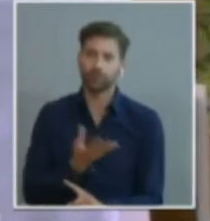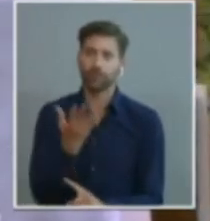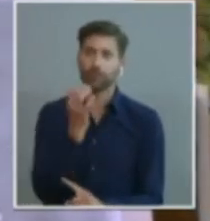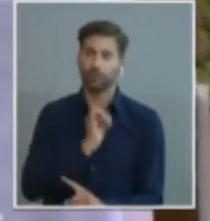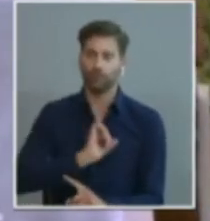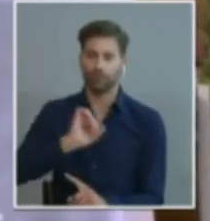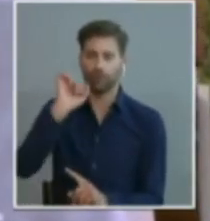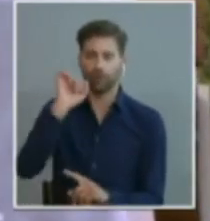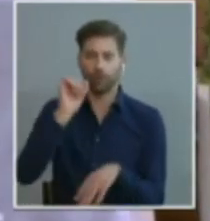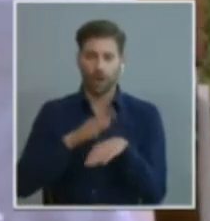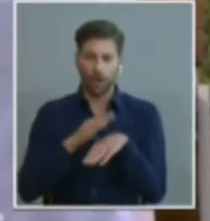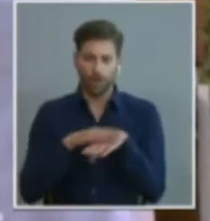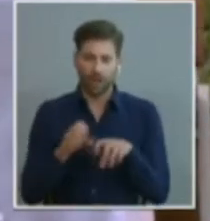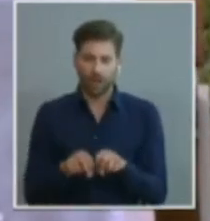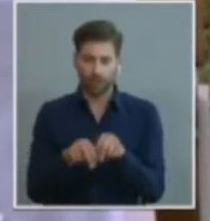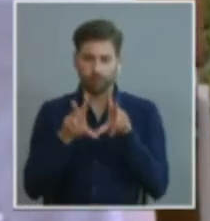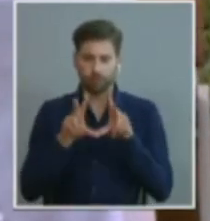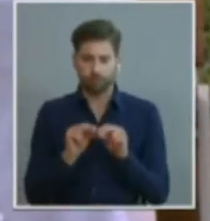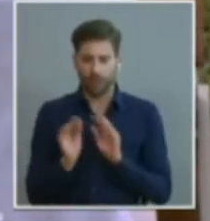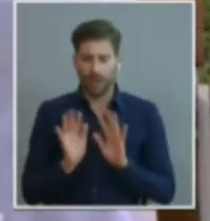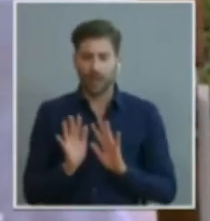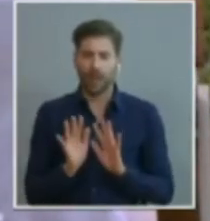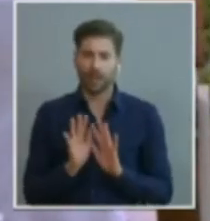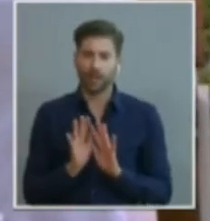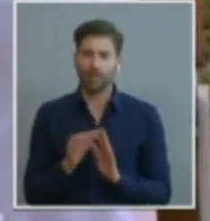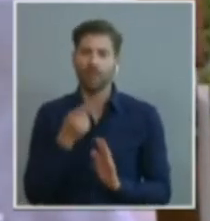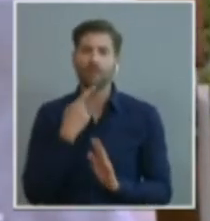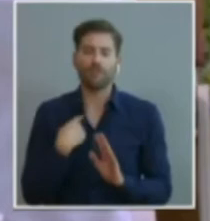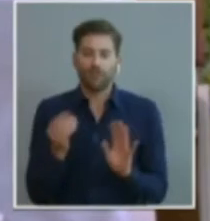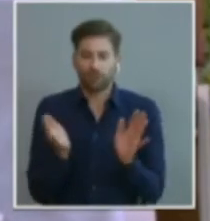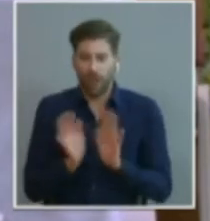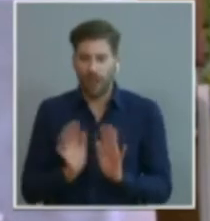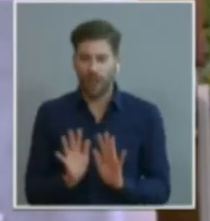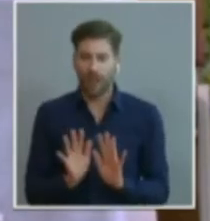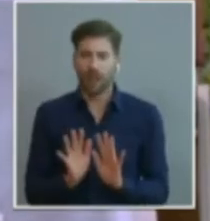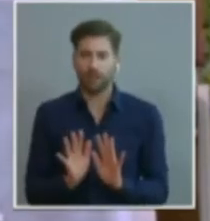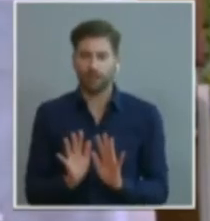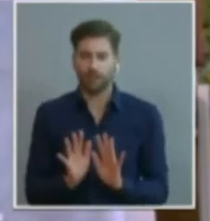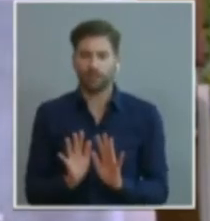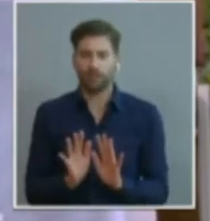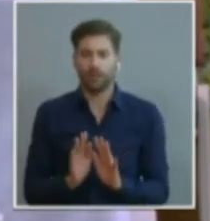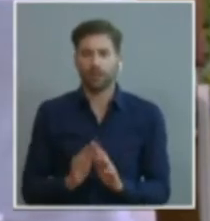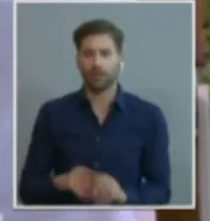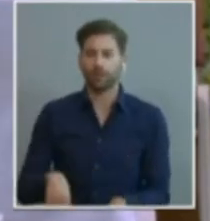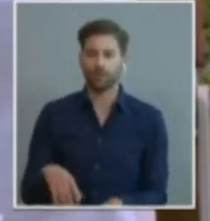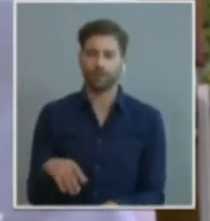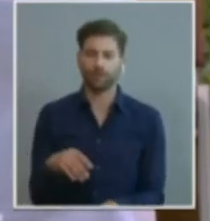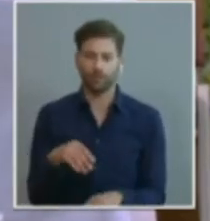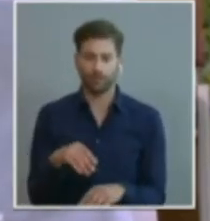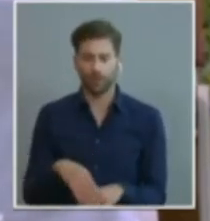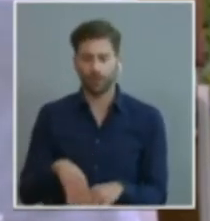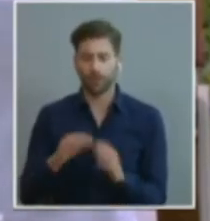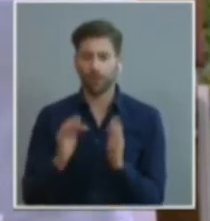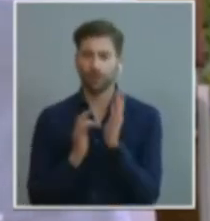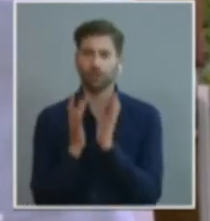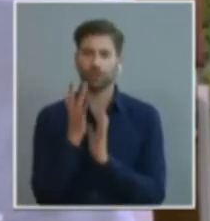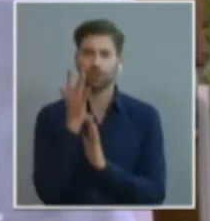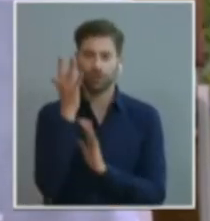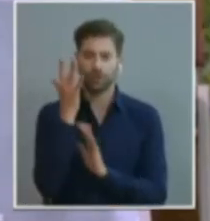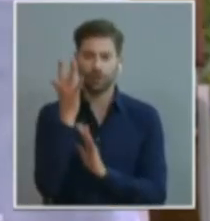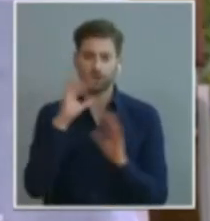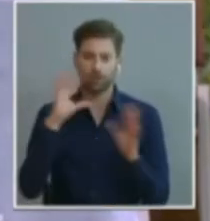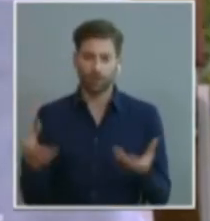sempre livres do pecado e de toda a perturbação, enquanto esperamos a vinda gloriosa de Jesus Cristo,